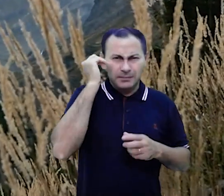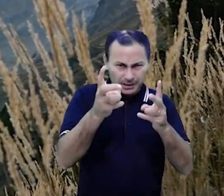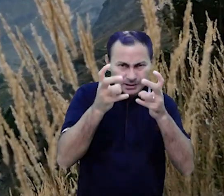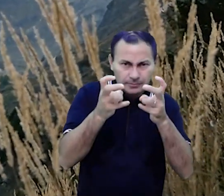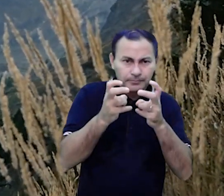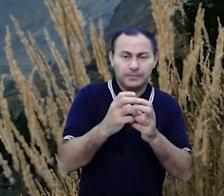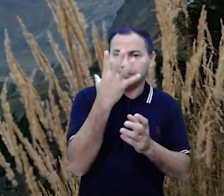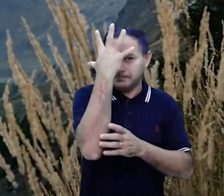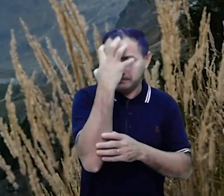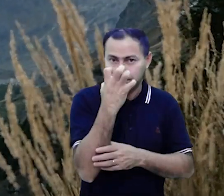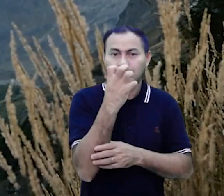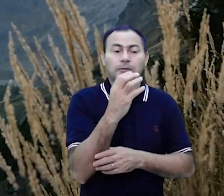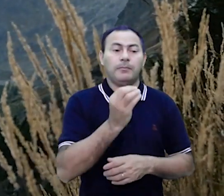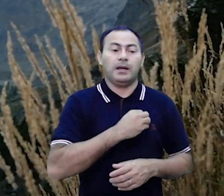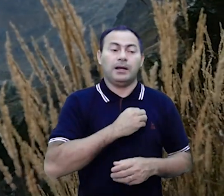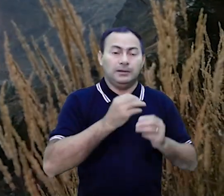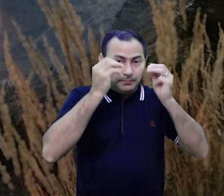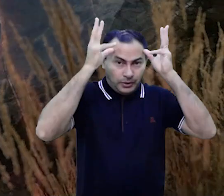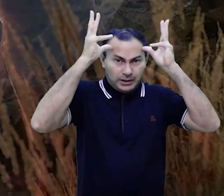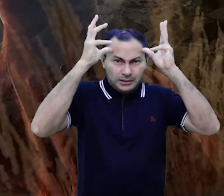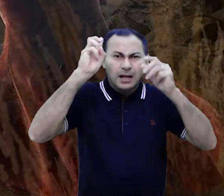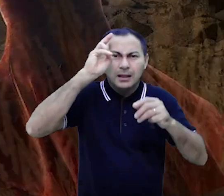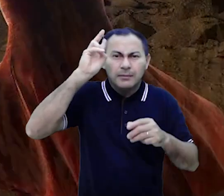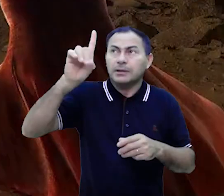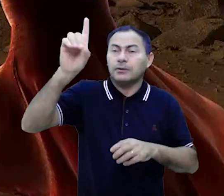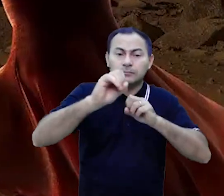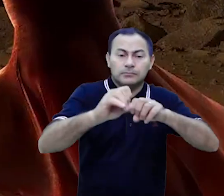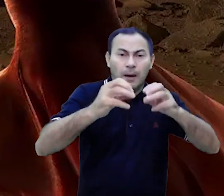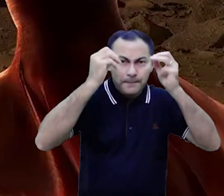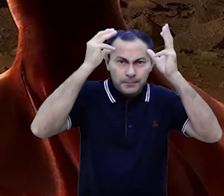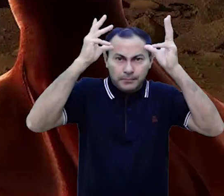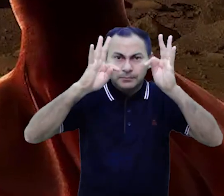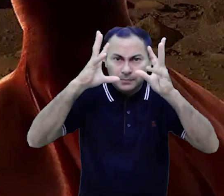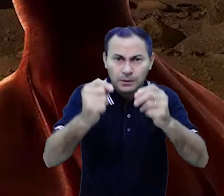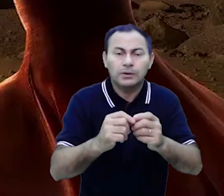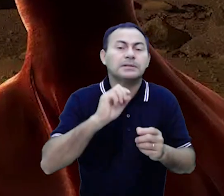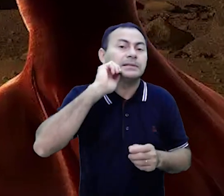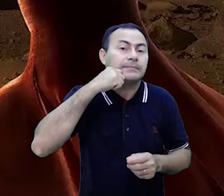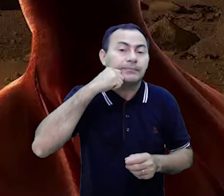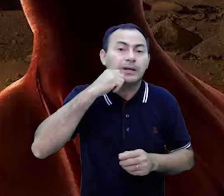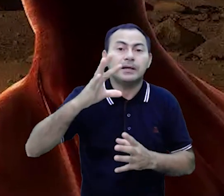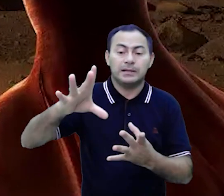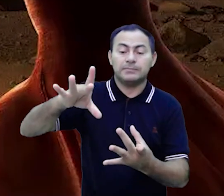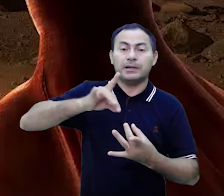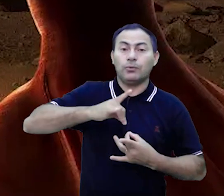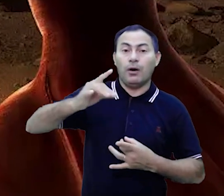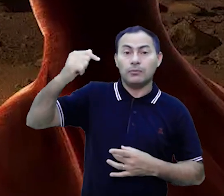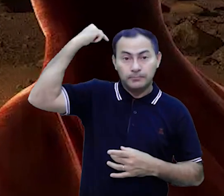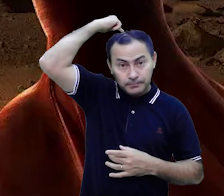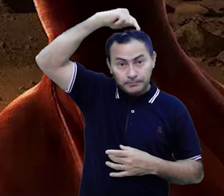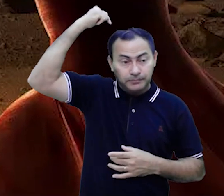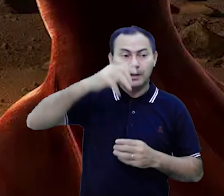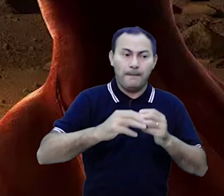Sabe, percebemos aqui a seriedade do pecado de Moisés. Você se lembra quando Deus ensinou a Moisés todos aqueles segredos